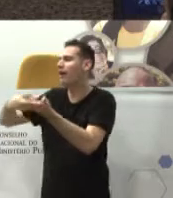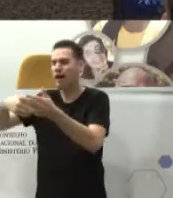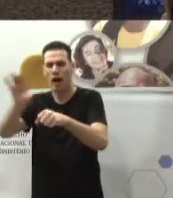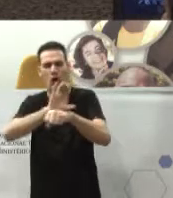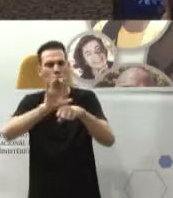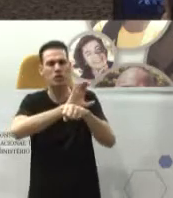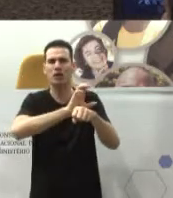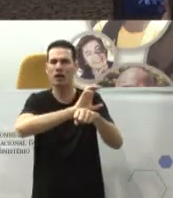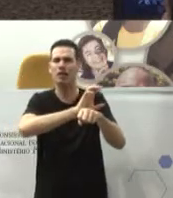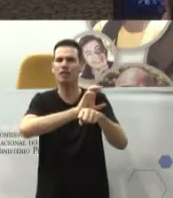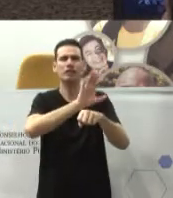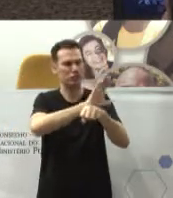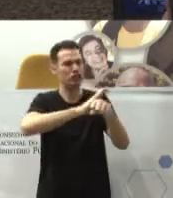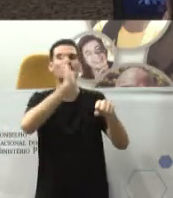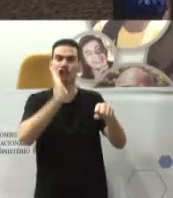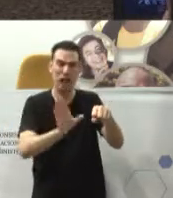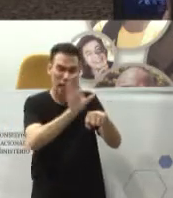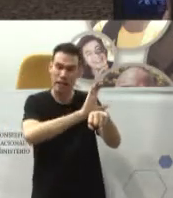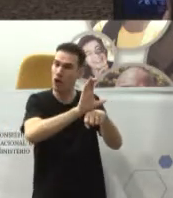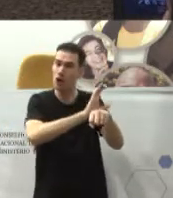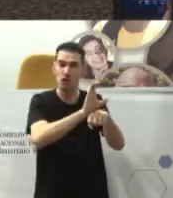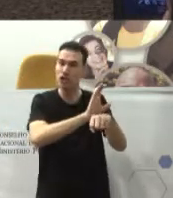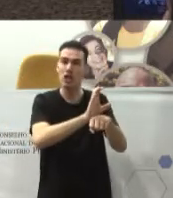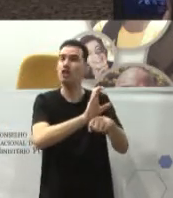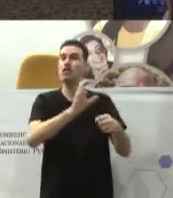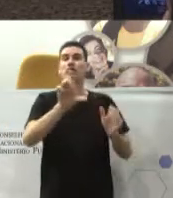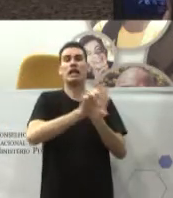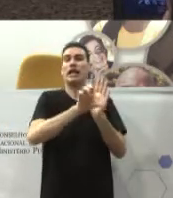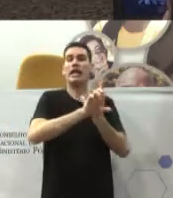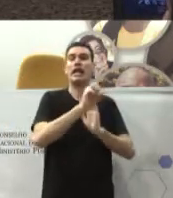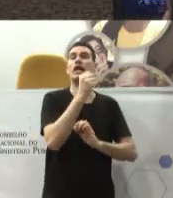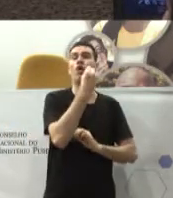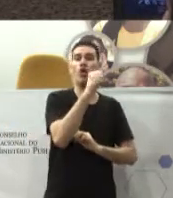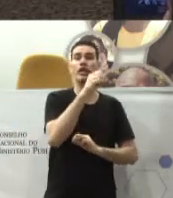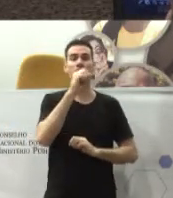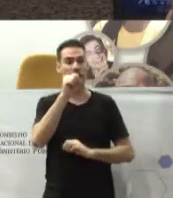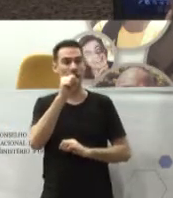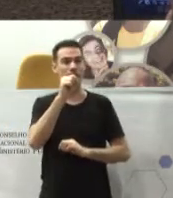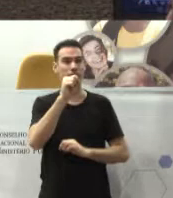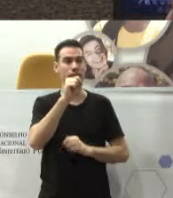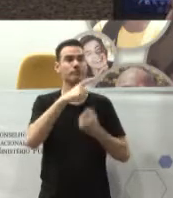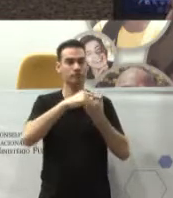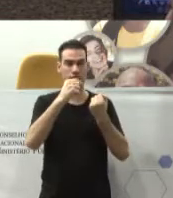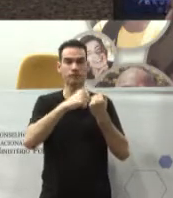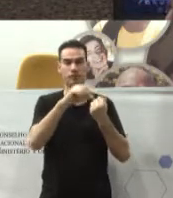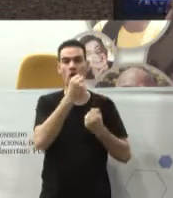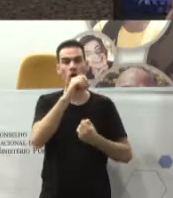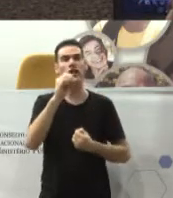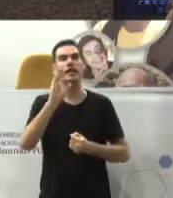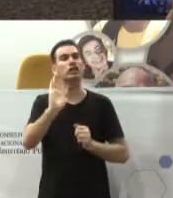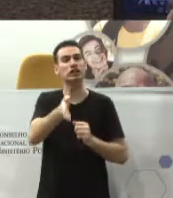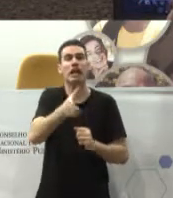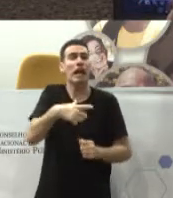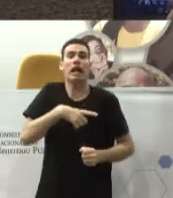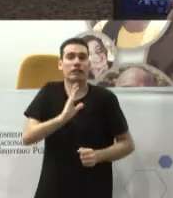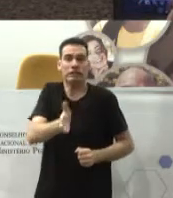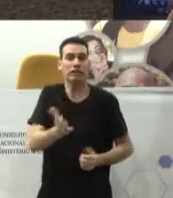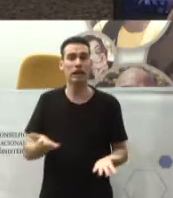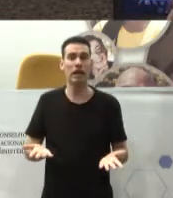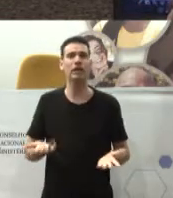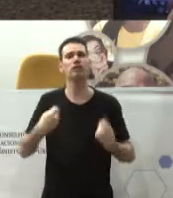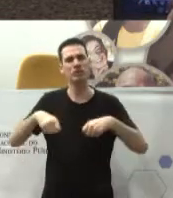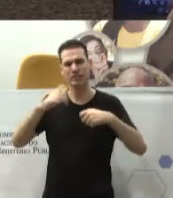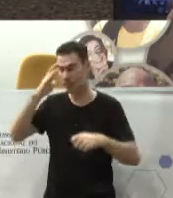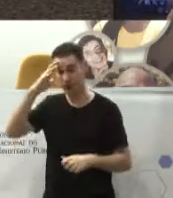isso. Está na Constituição, está no 8080, tem clareza disso, né? Mas é o tamanho da judicialização, precisamos